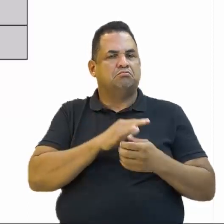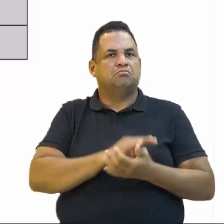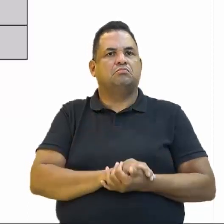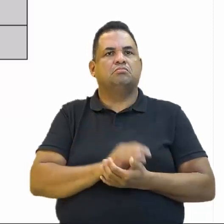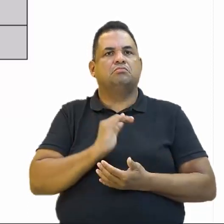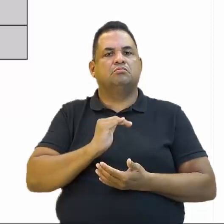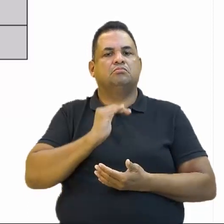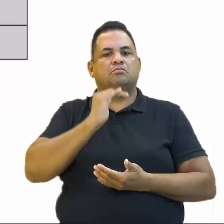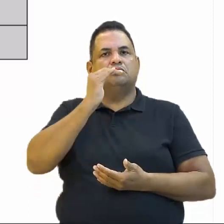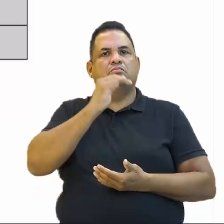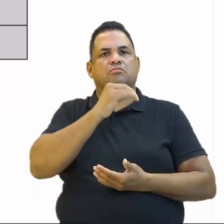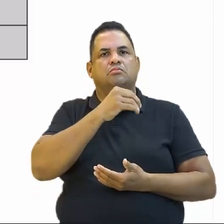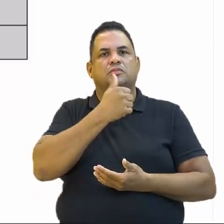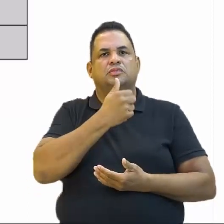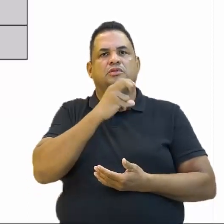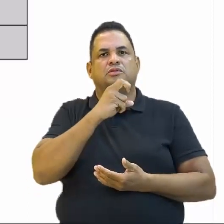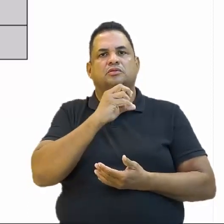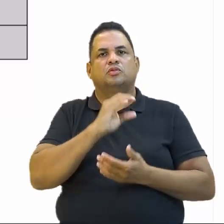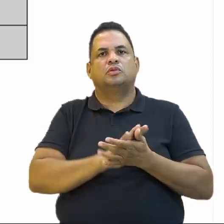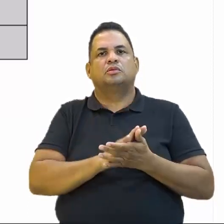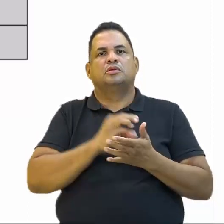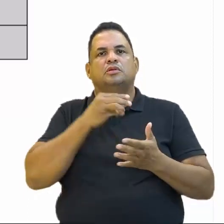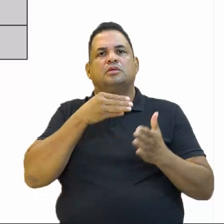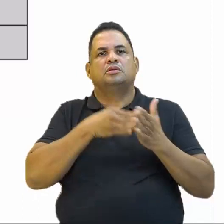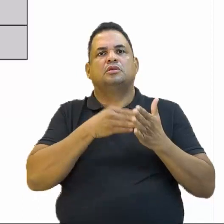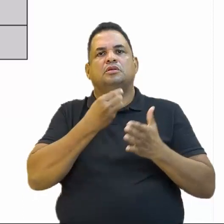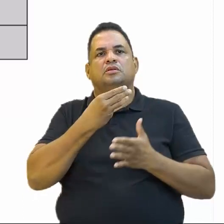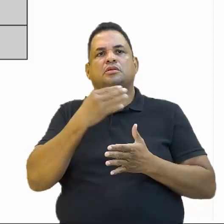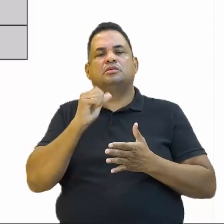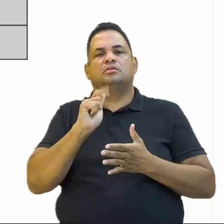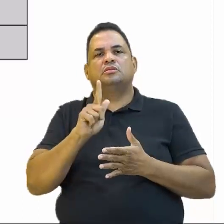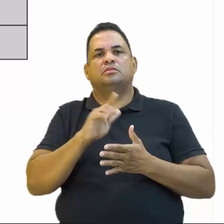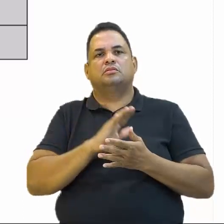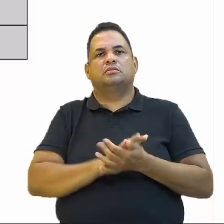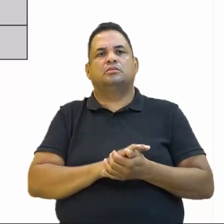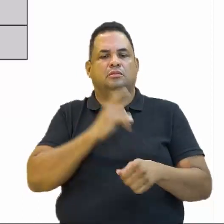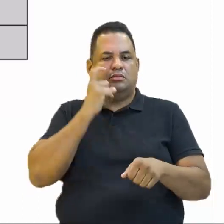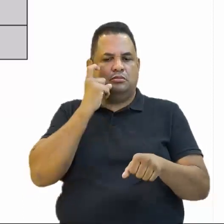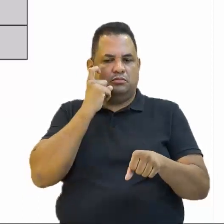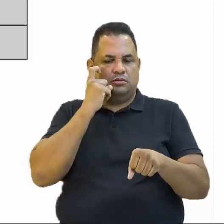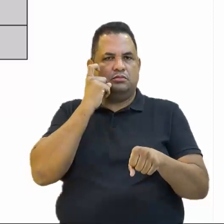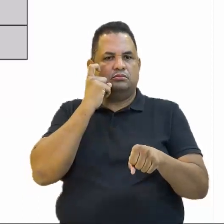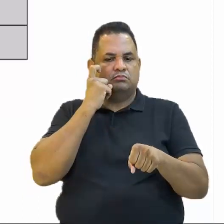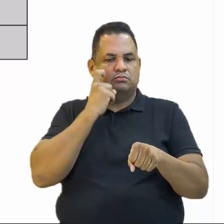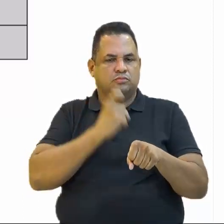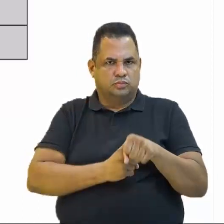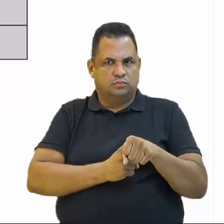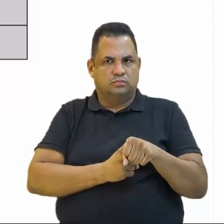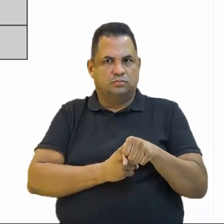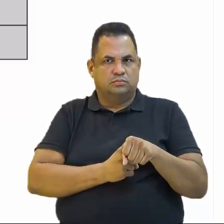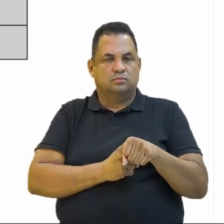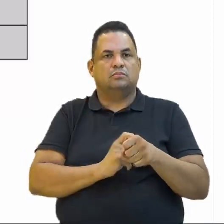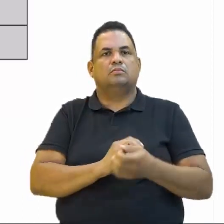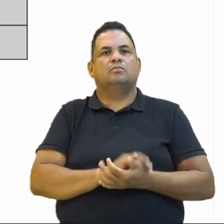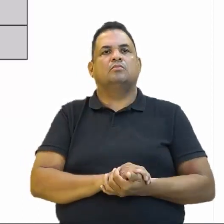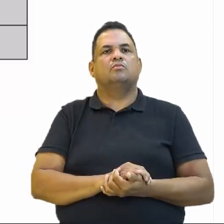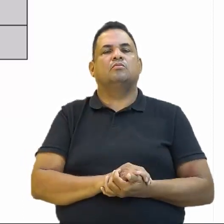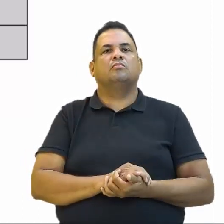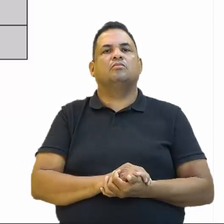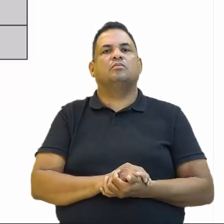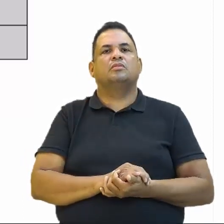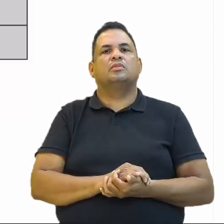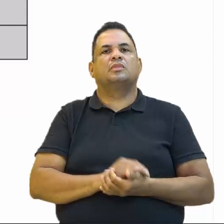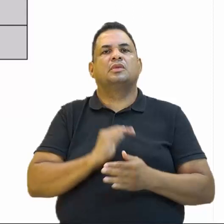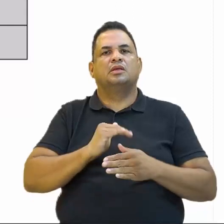de 150 miligramas até 300 miligramas, aí nós temos a água dura. Acima